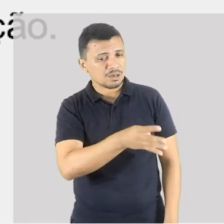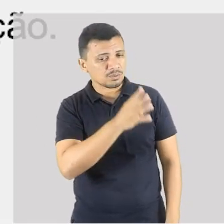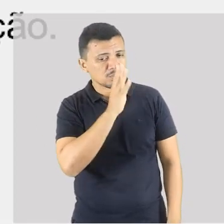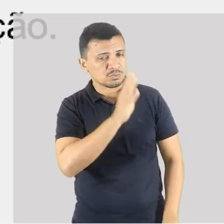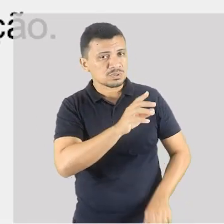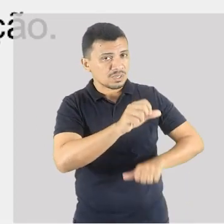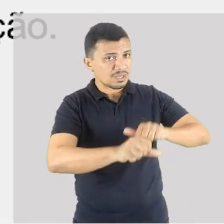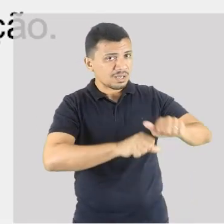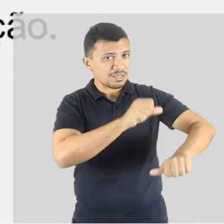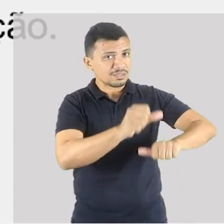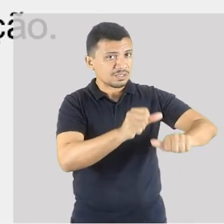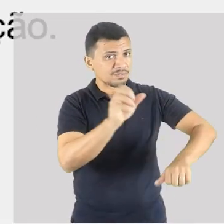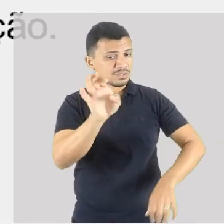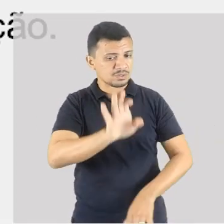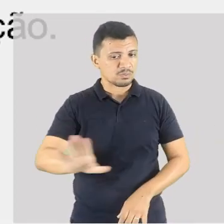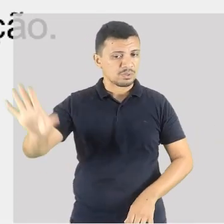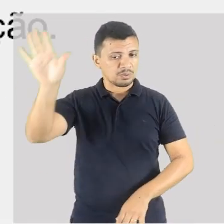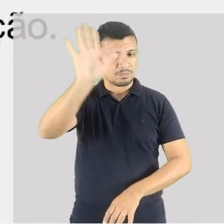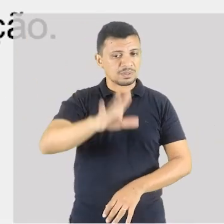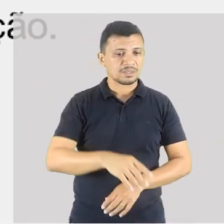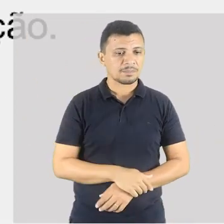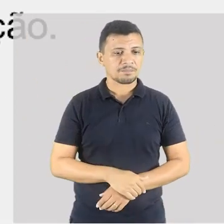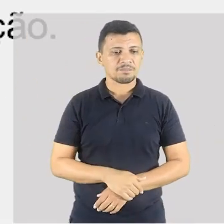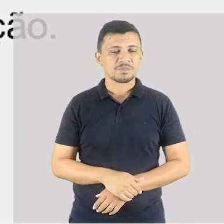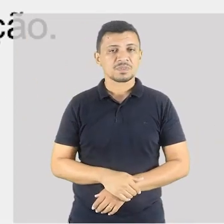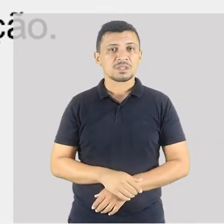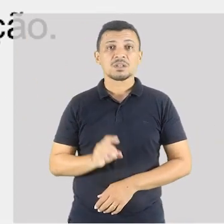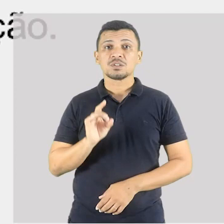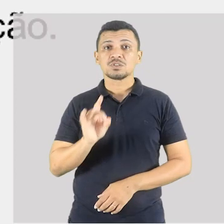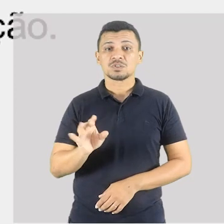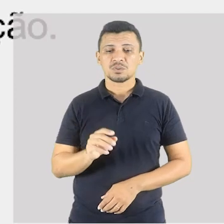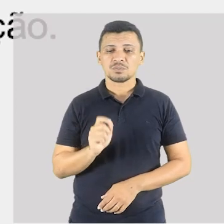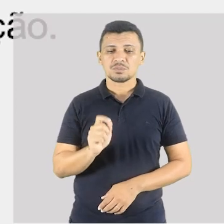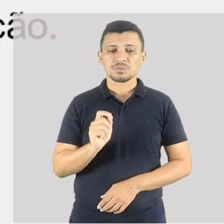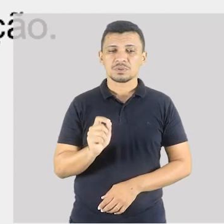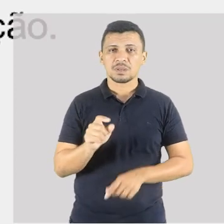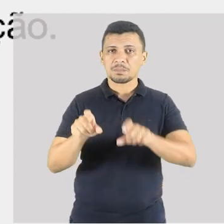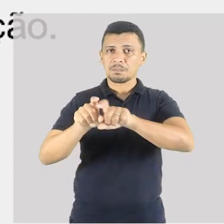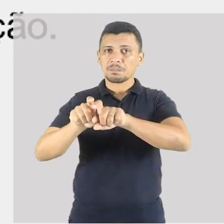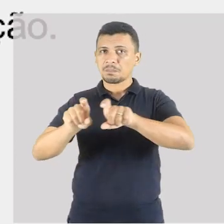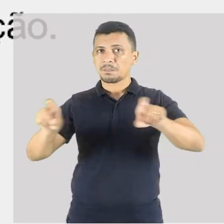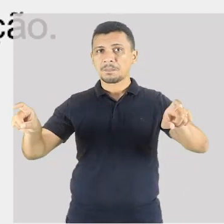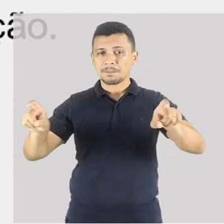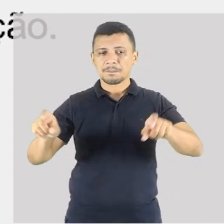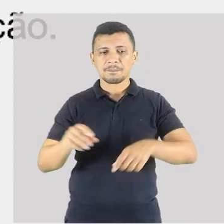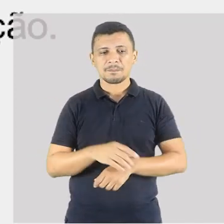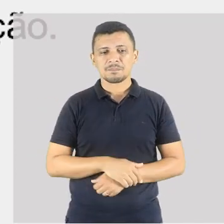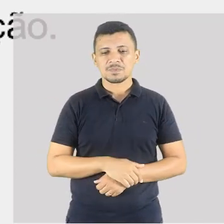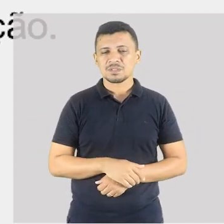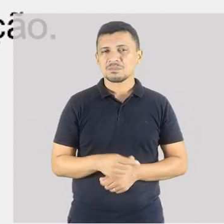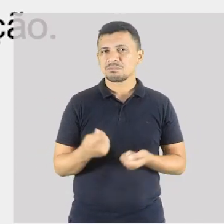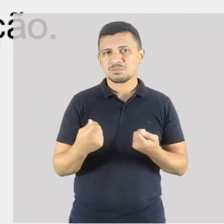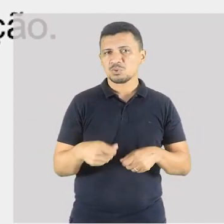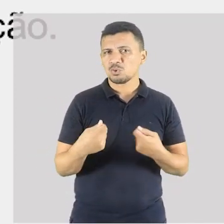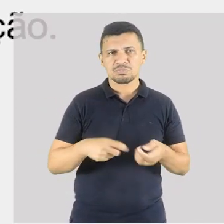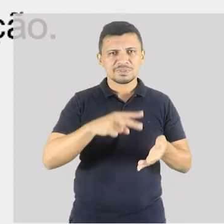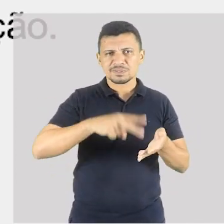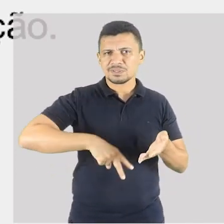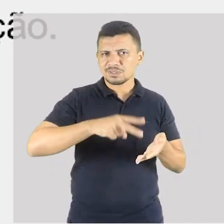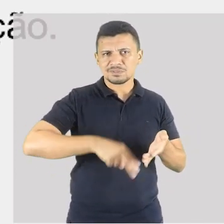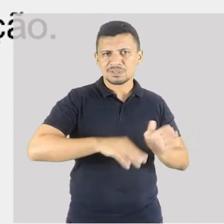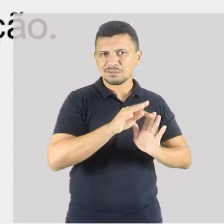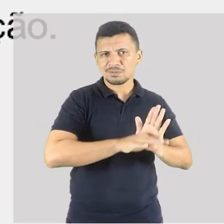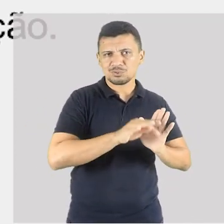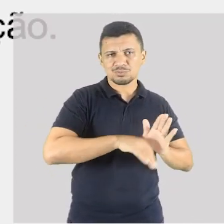acusam a intervenção europeia. Eu peguei só o fragmento do texto, eu não coloquei o texto completo, porque não tem necessidade da leitura